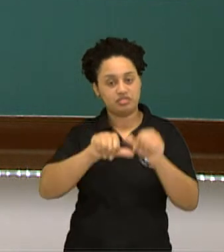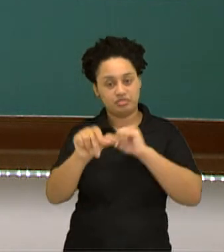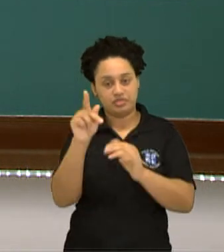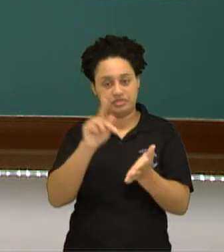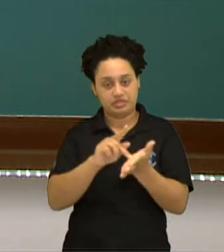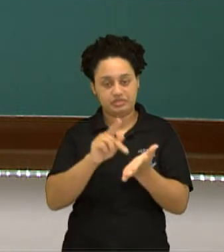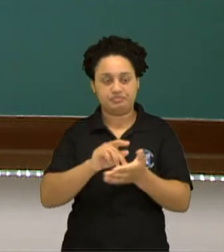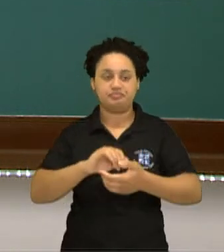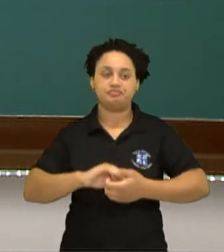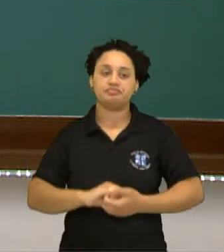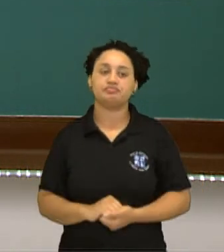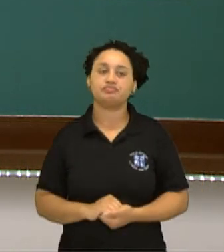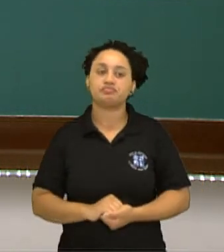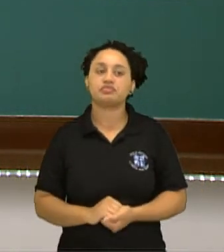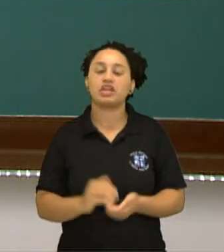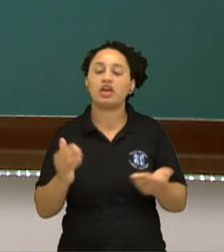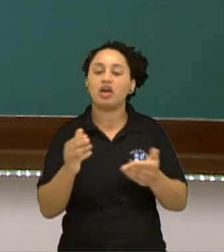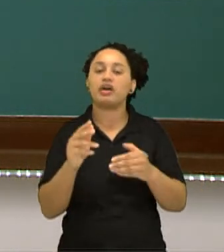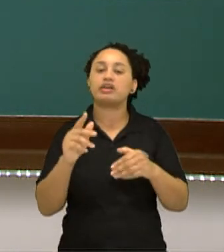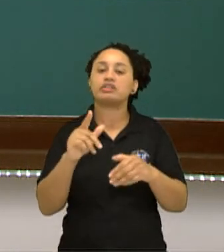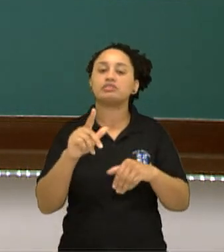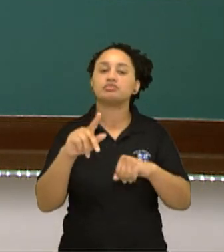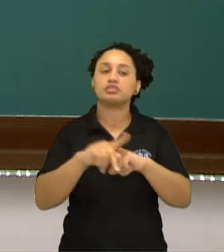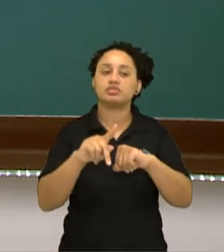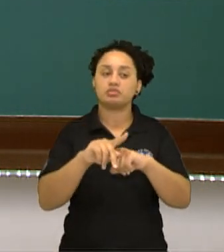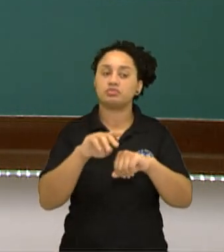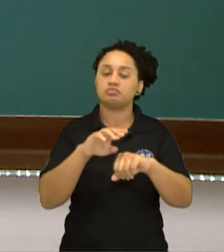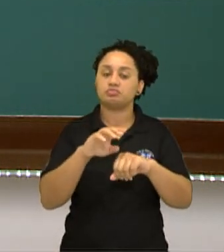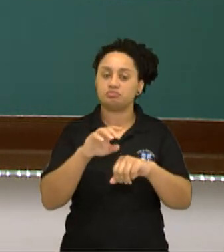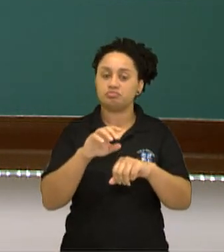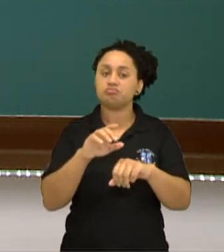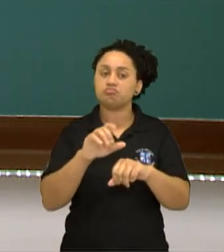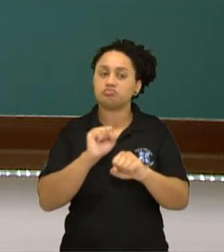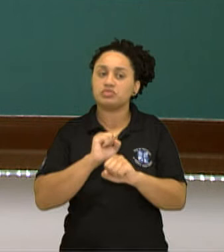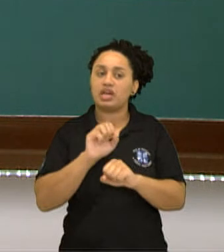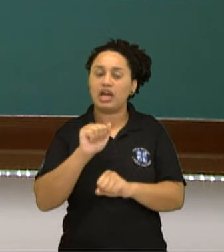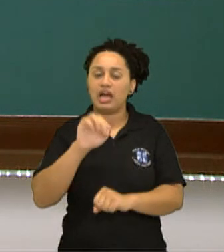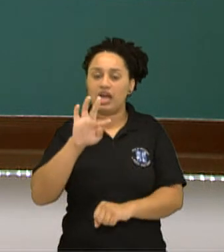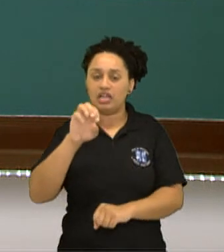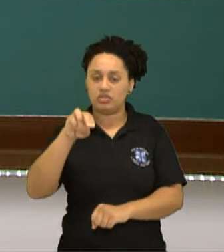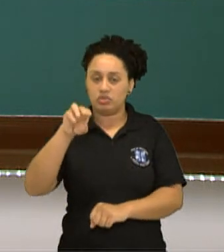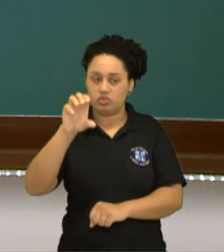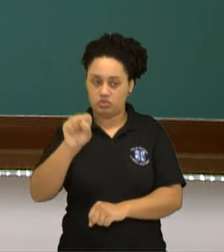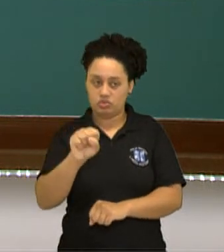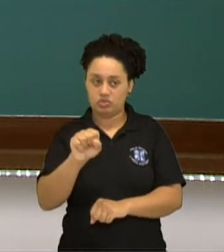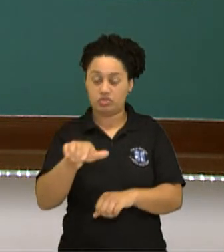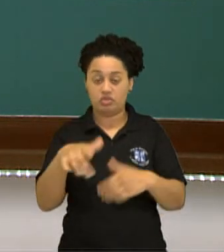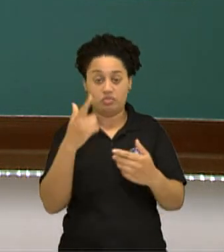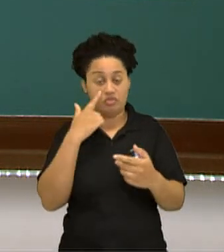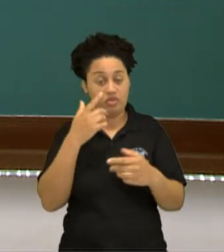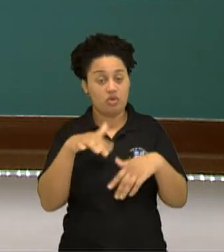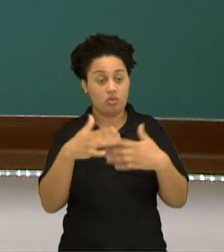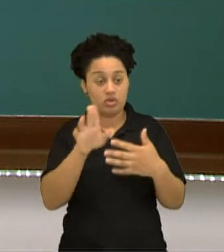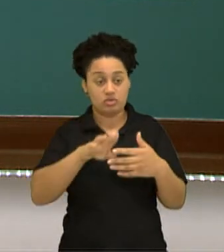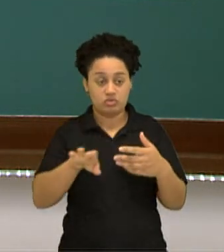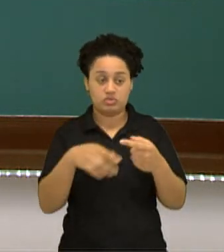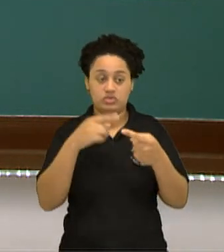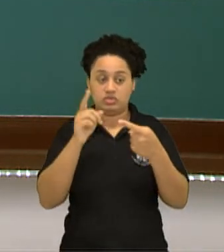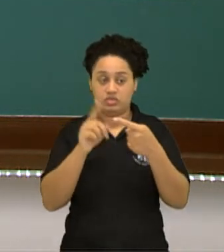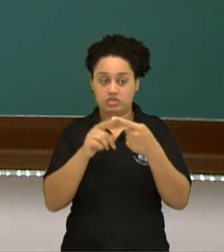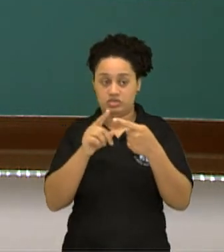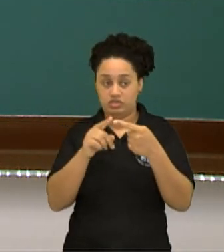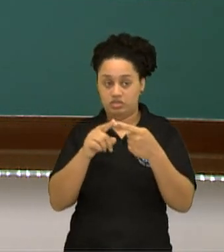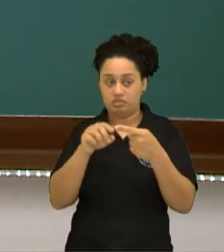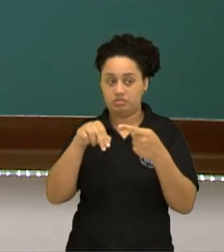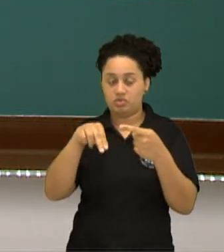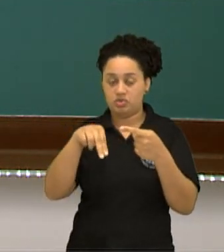possessivos átonos agora, nós vamos ver quando usamos nuestro, nuestros, vuestro e